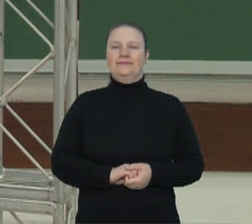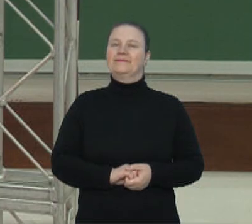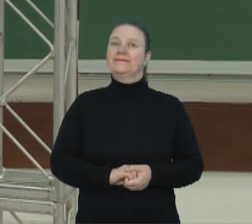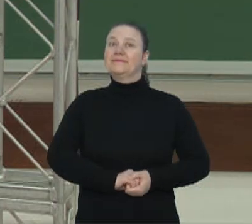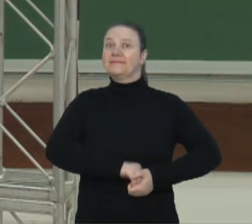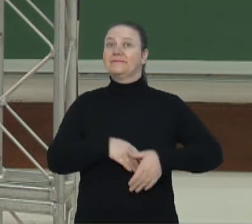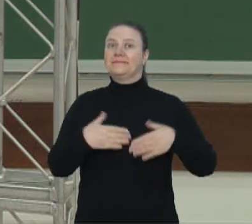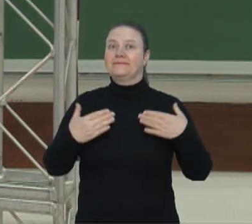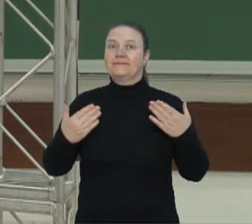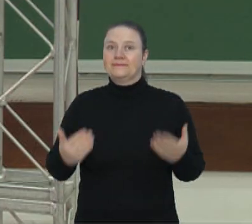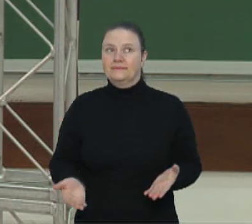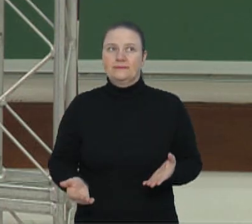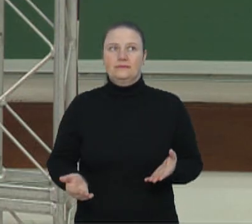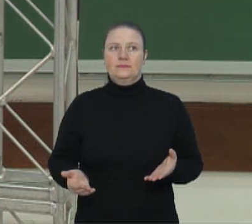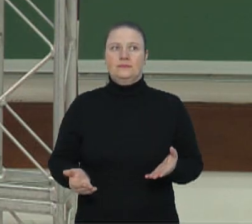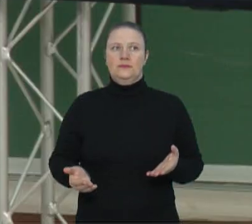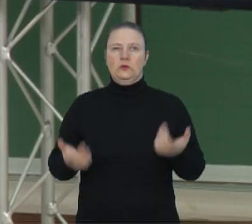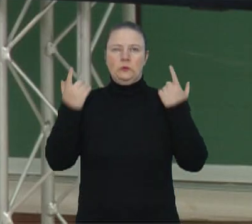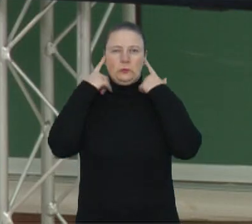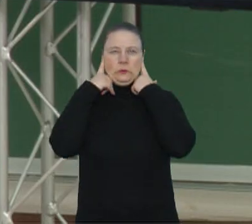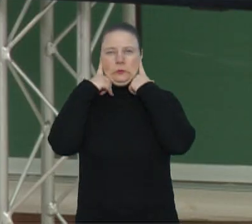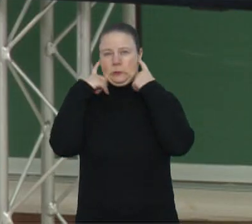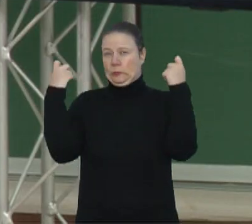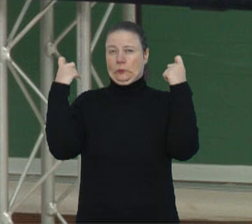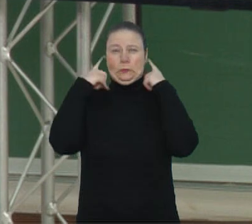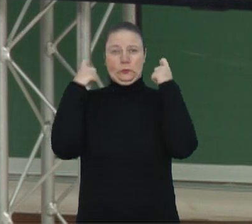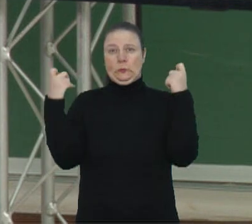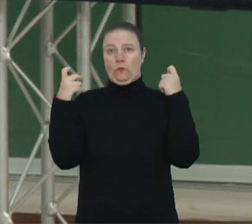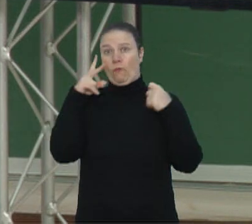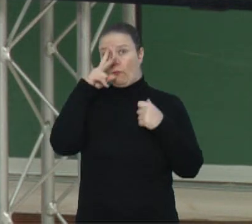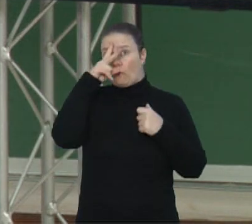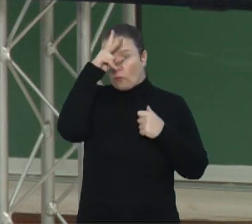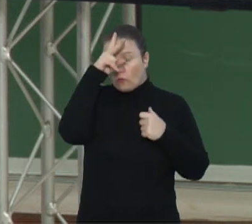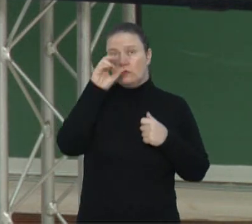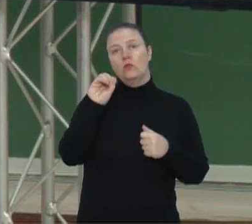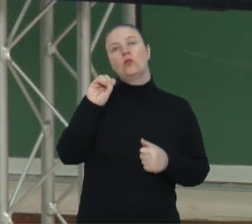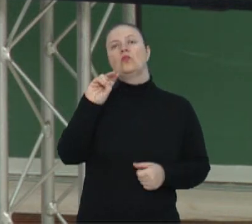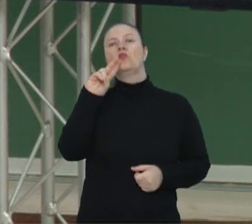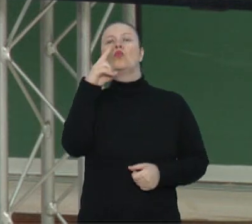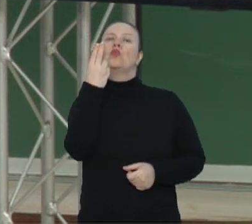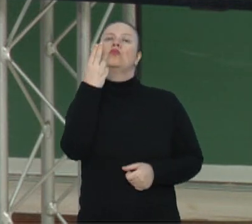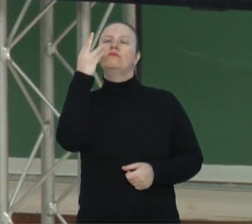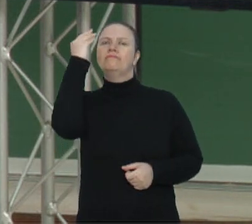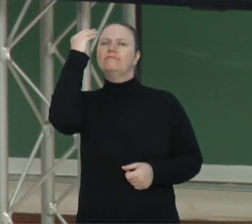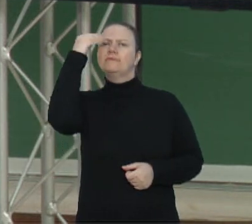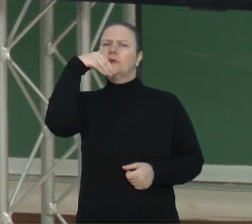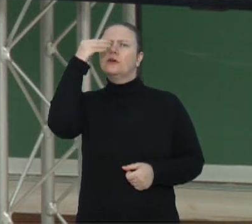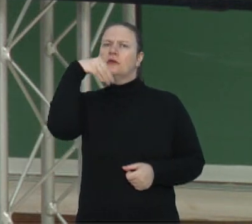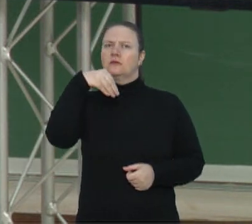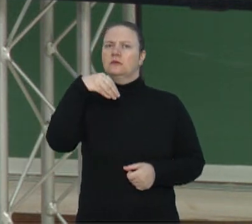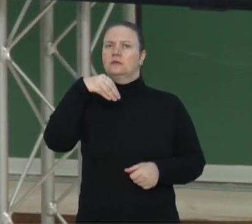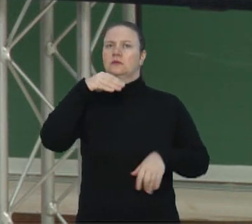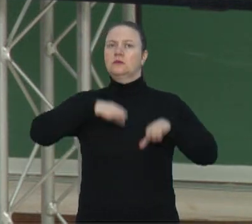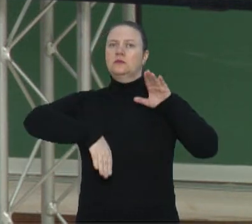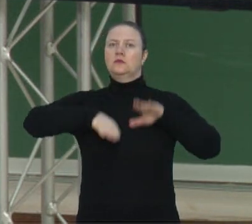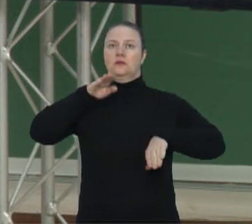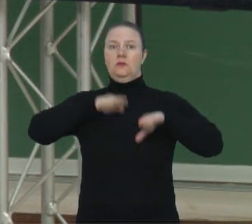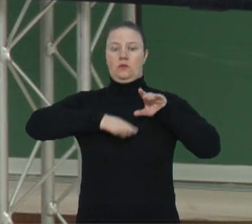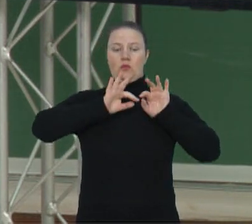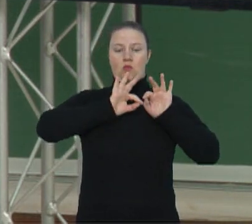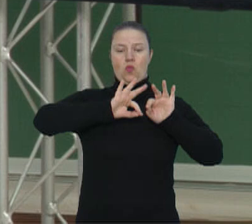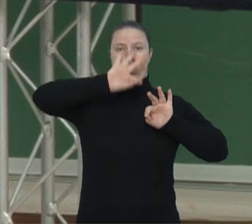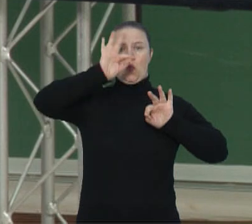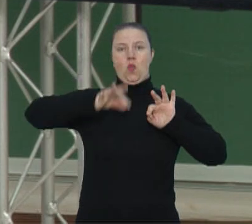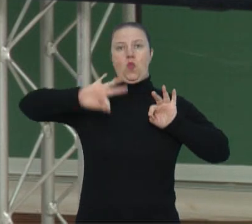Então, que produz sons fortes ou fracos, né? É a intensidade, justamente. Aqui